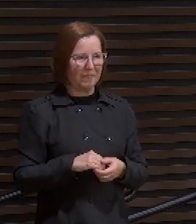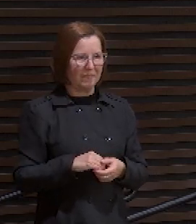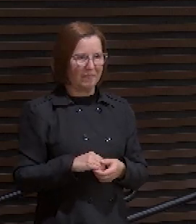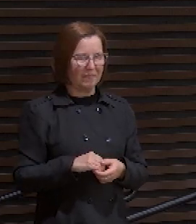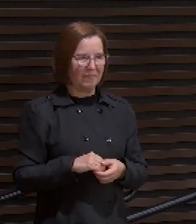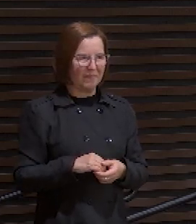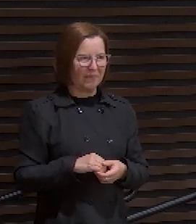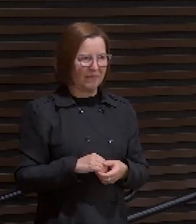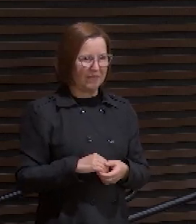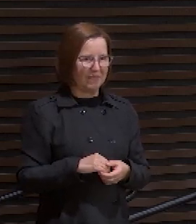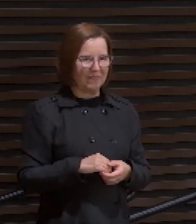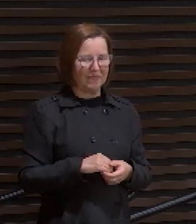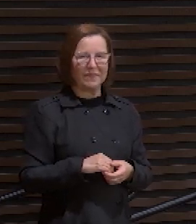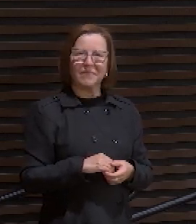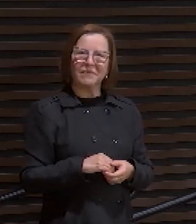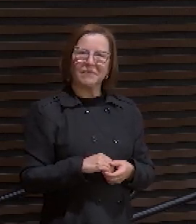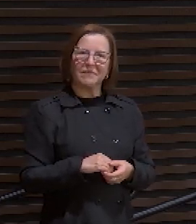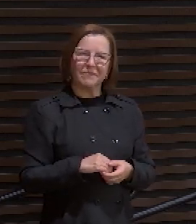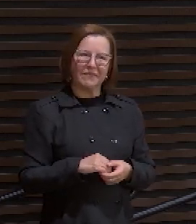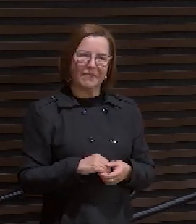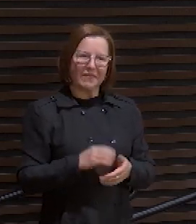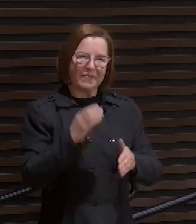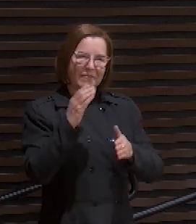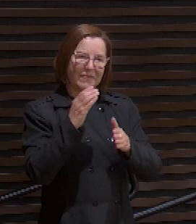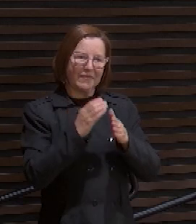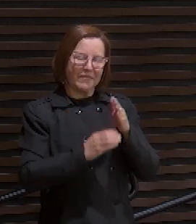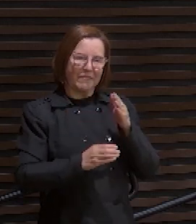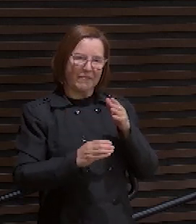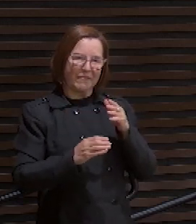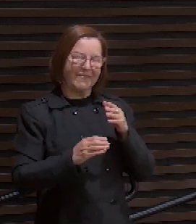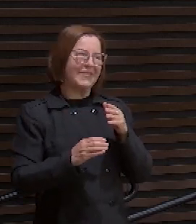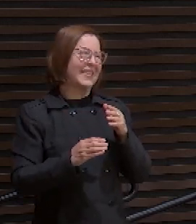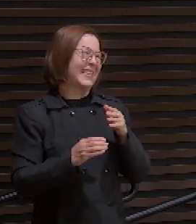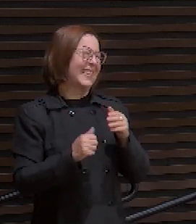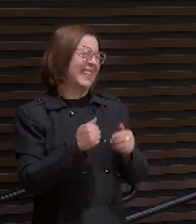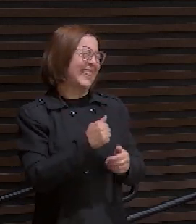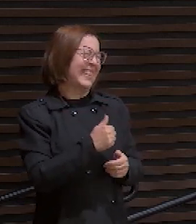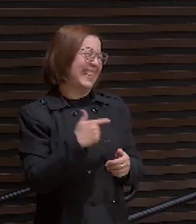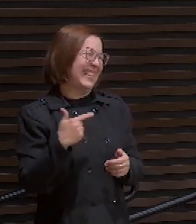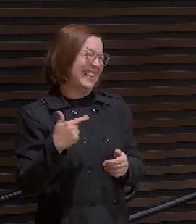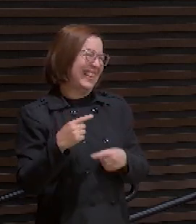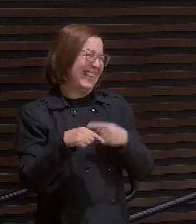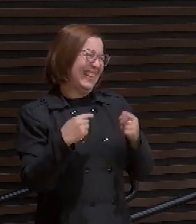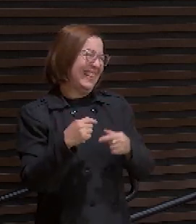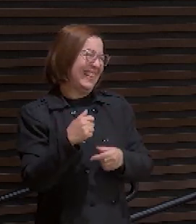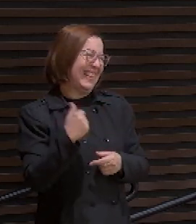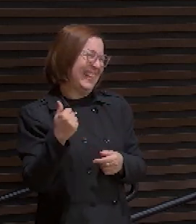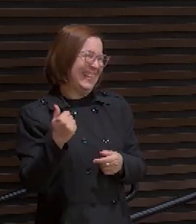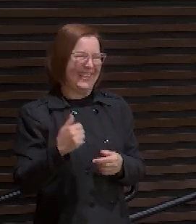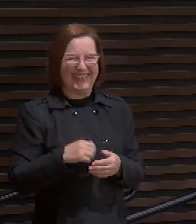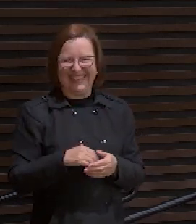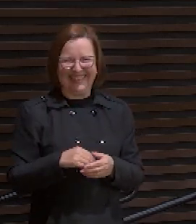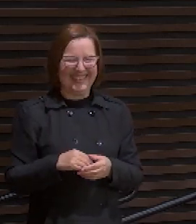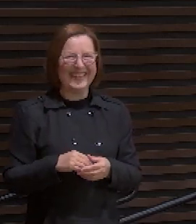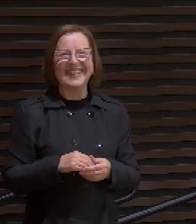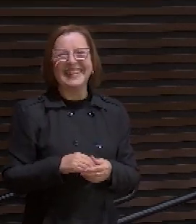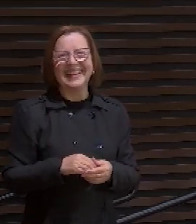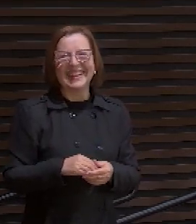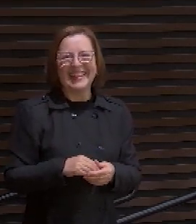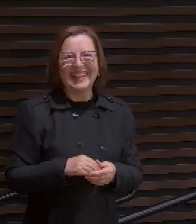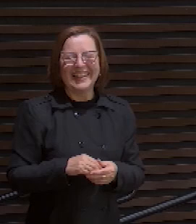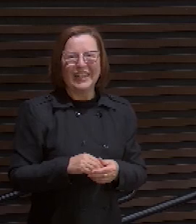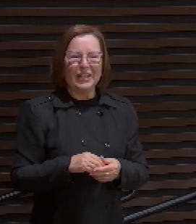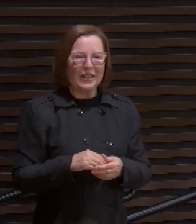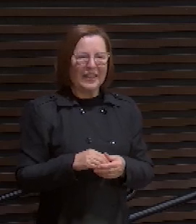o capítulo 12 de Hebreus é o capítulo logo depois do 11, né? Óbvio. O 11 ele